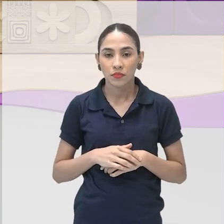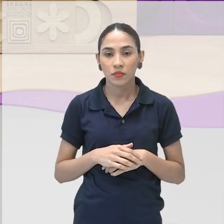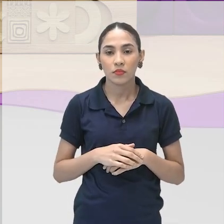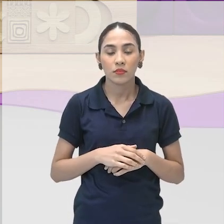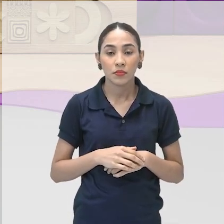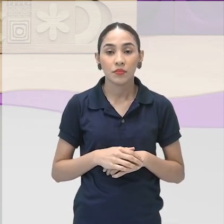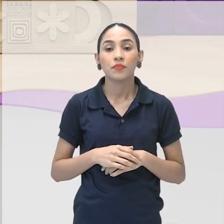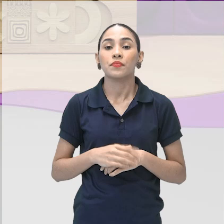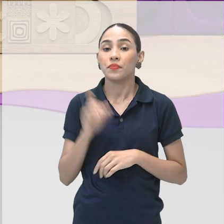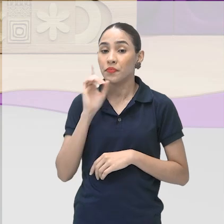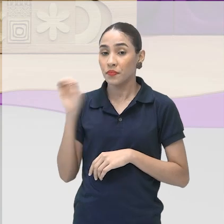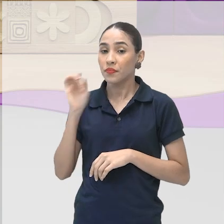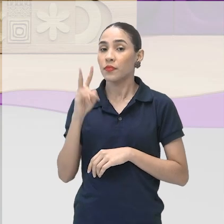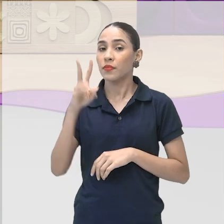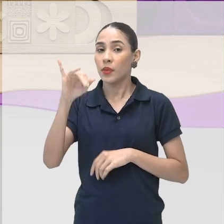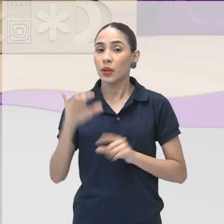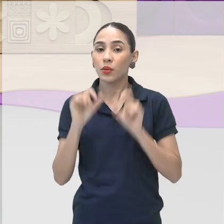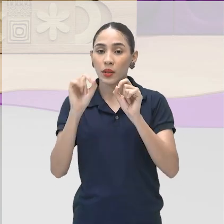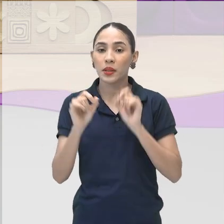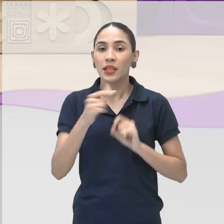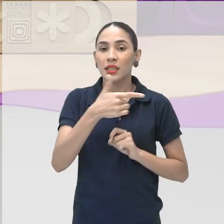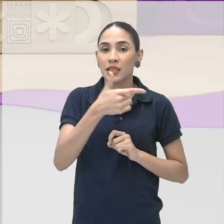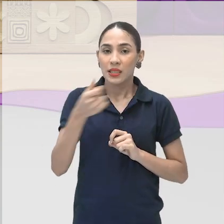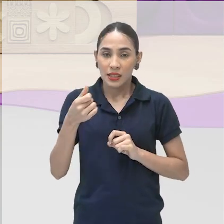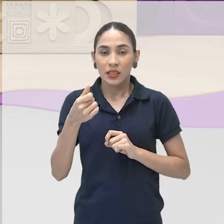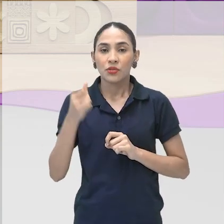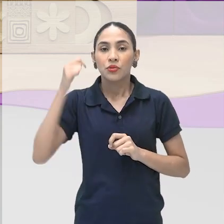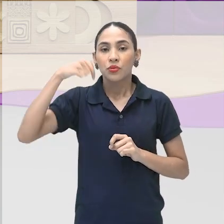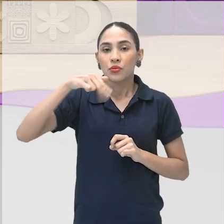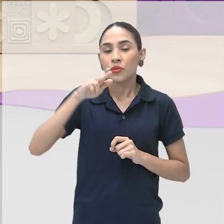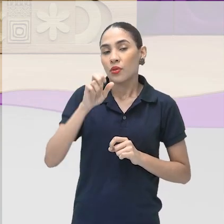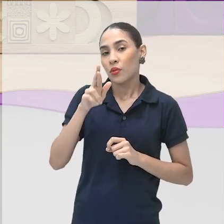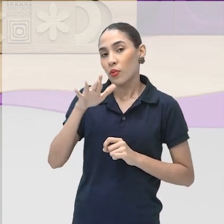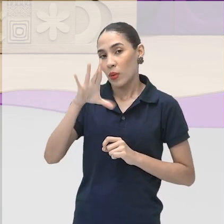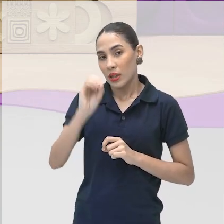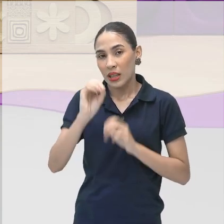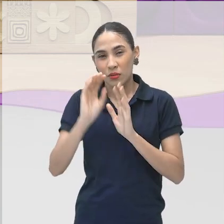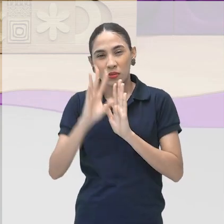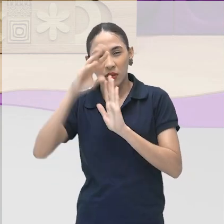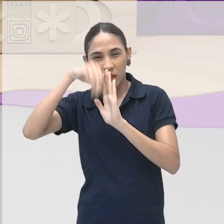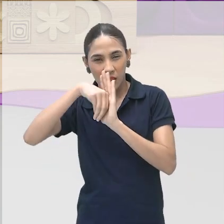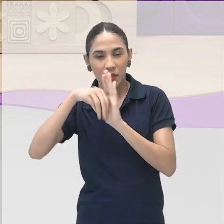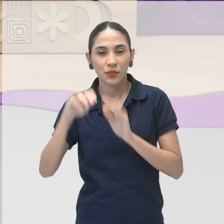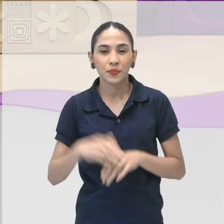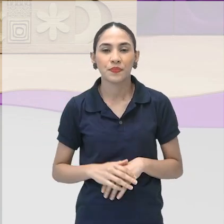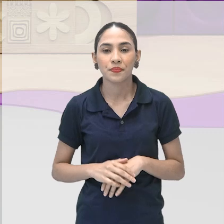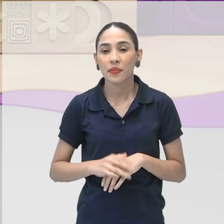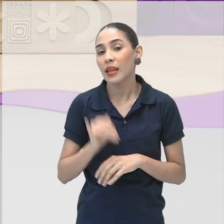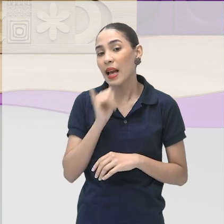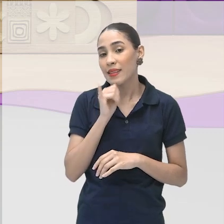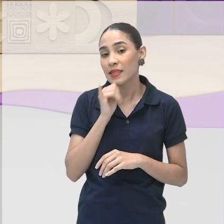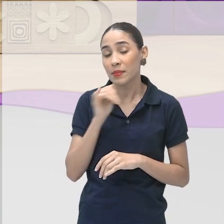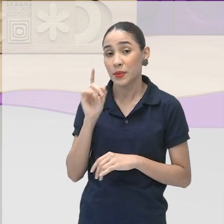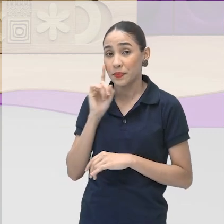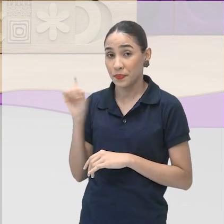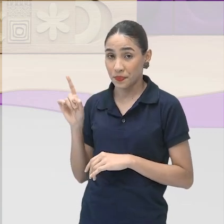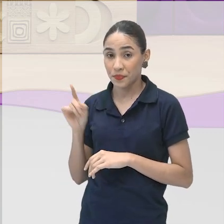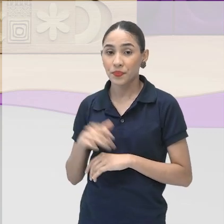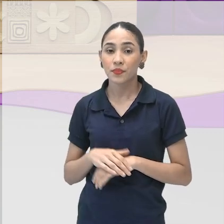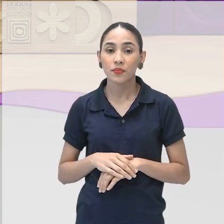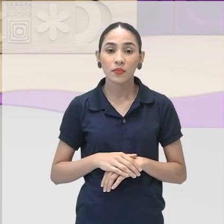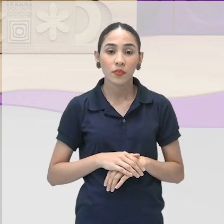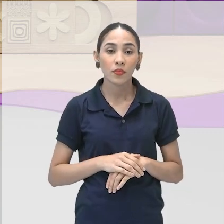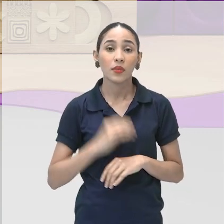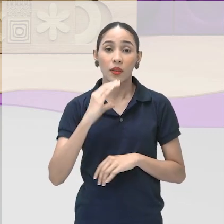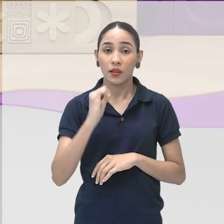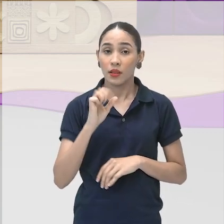quadrado amarelo, ele vai ter 16 quadradinhos dentro, né? Como vocês estão vendo aí. Então,